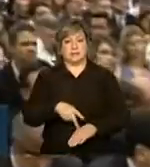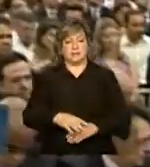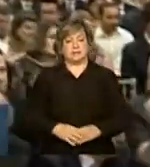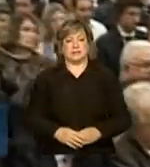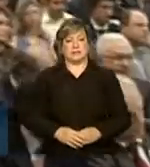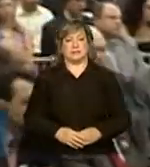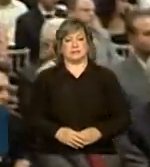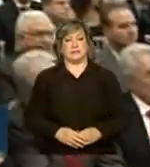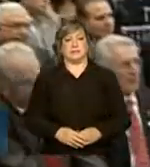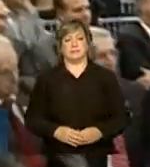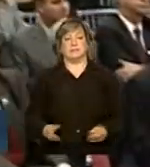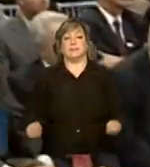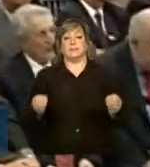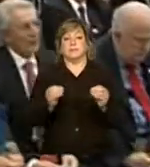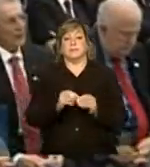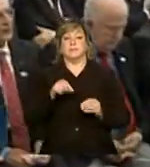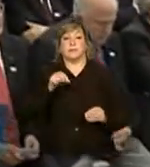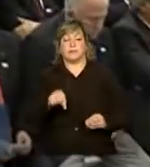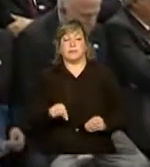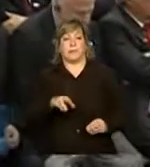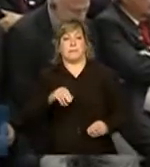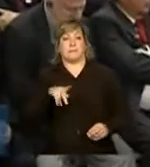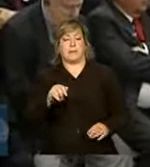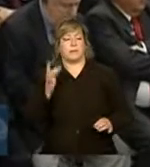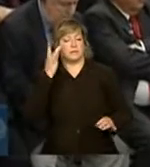Na implementação do Mapa Estratégico